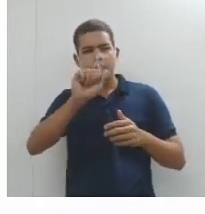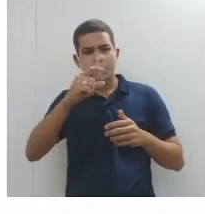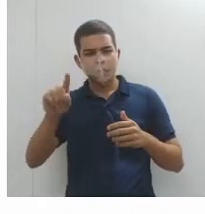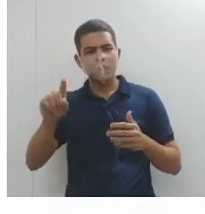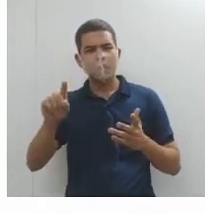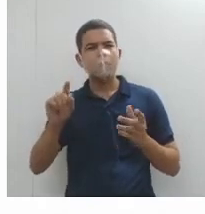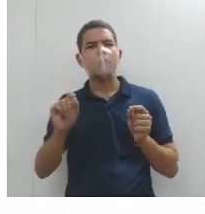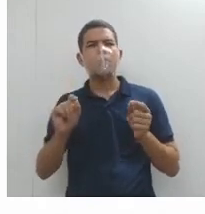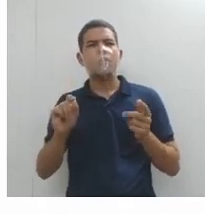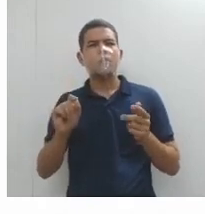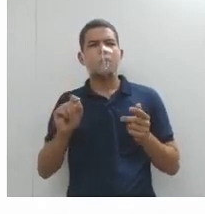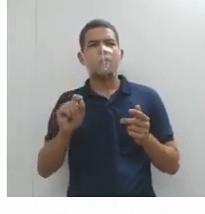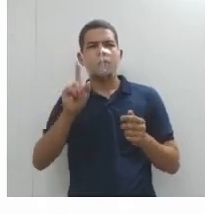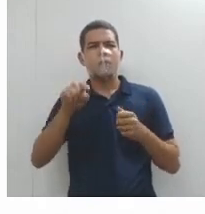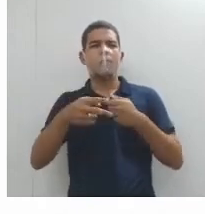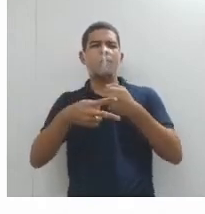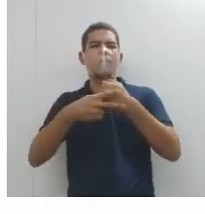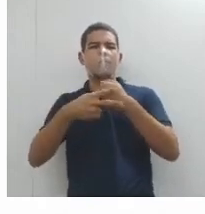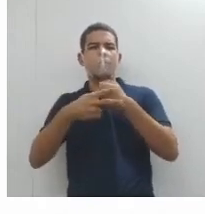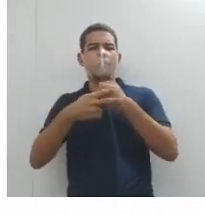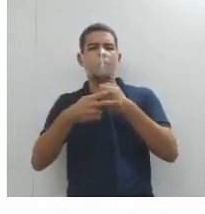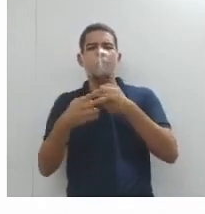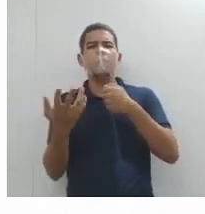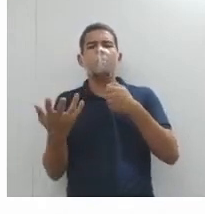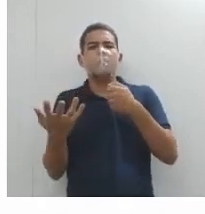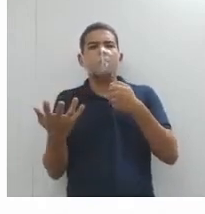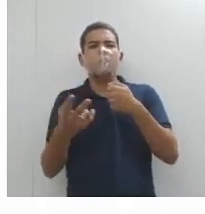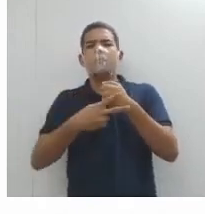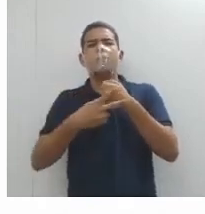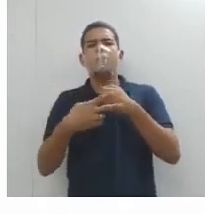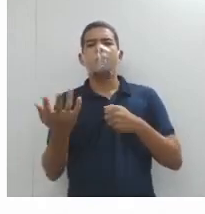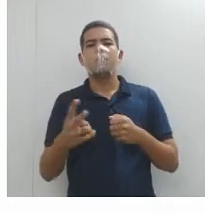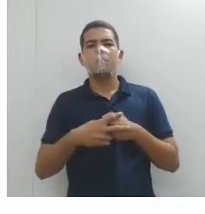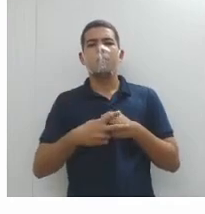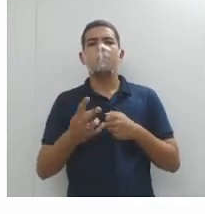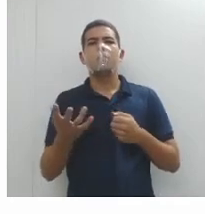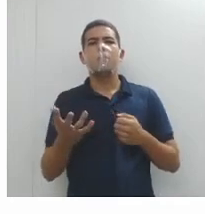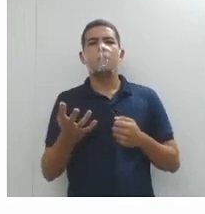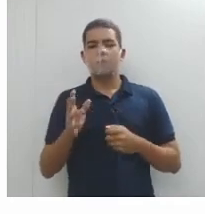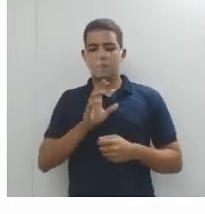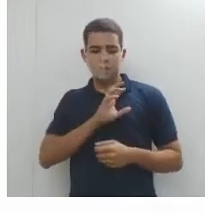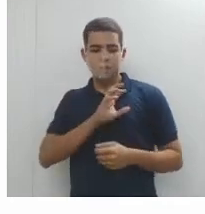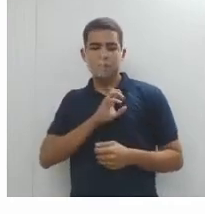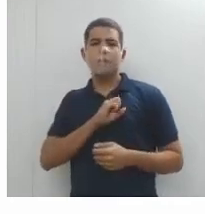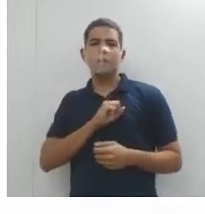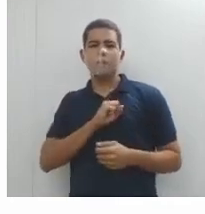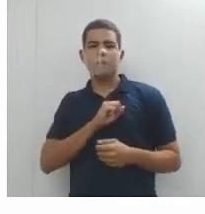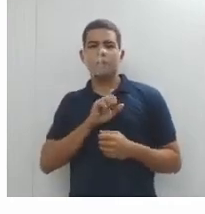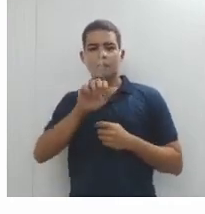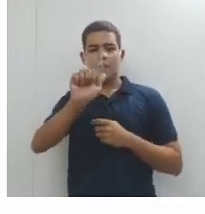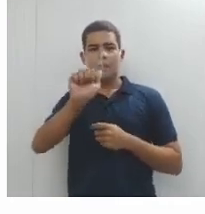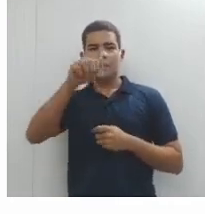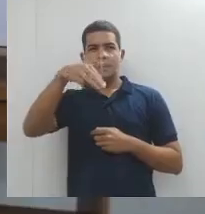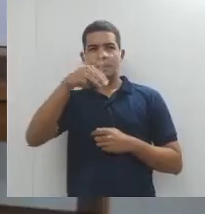caso, é um verbo, né? Qual é o verbo aí? Ama. Então vem cá